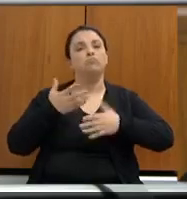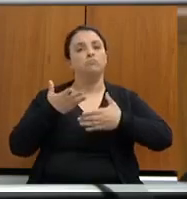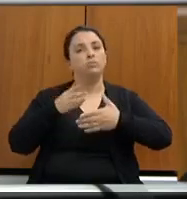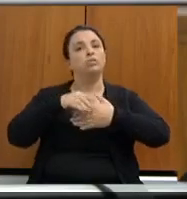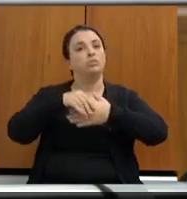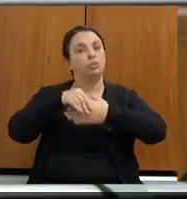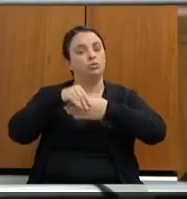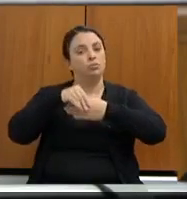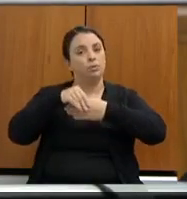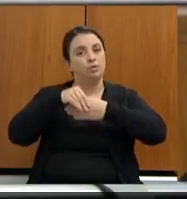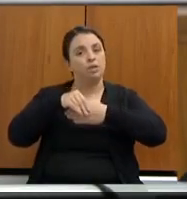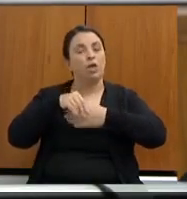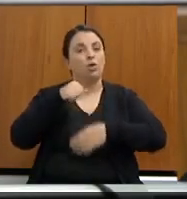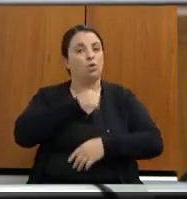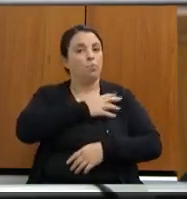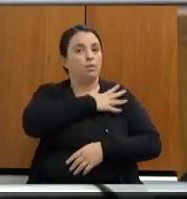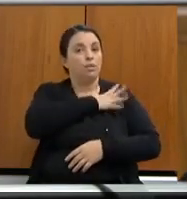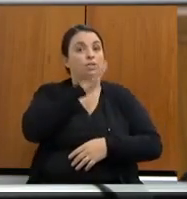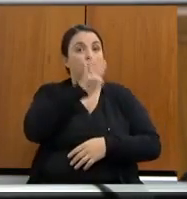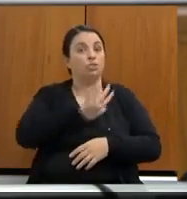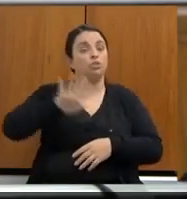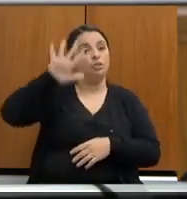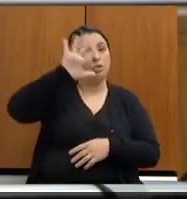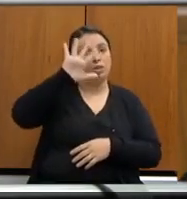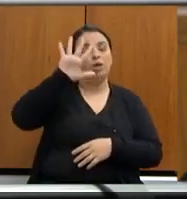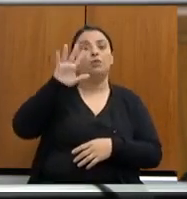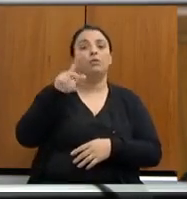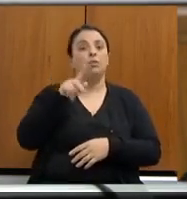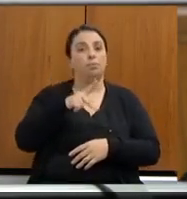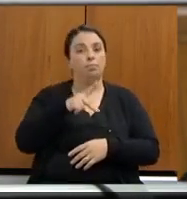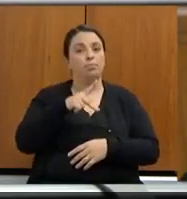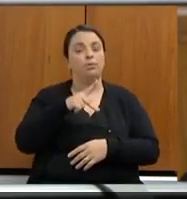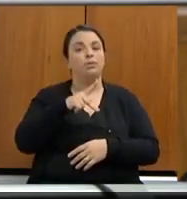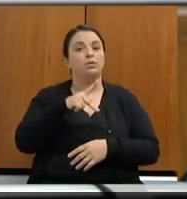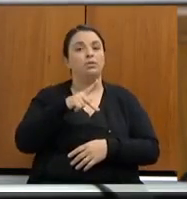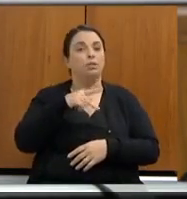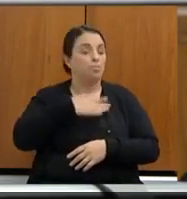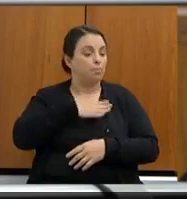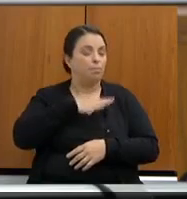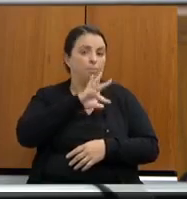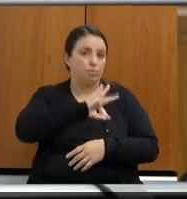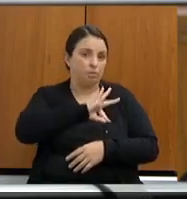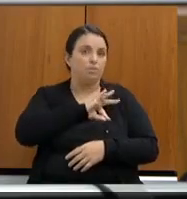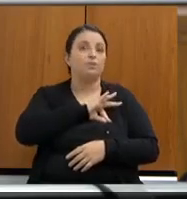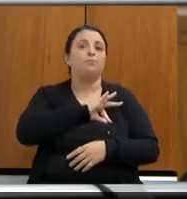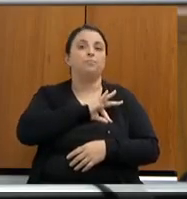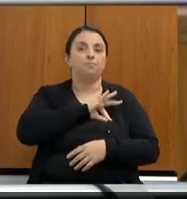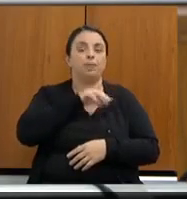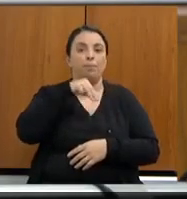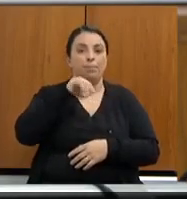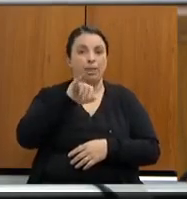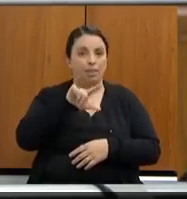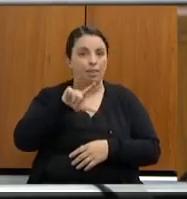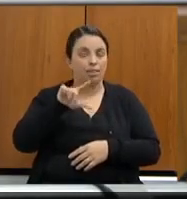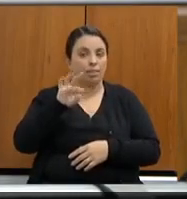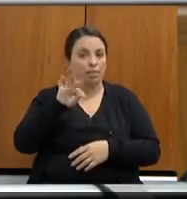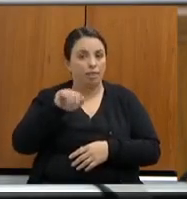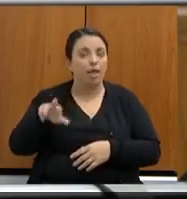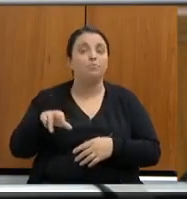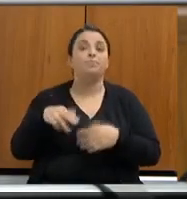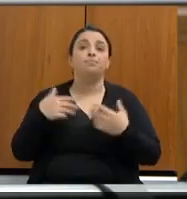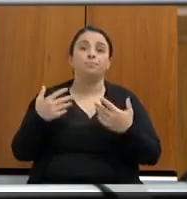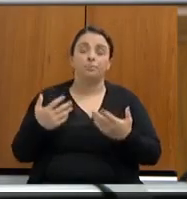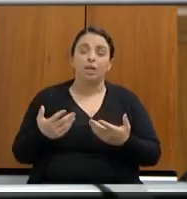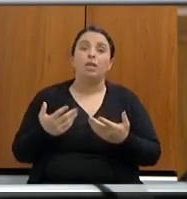o comandante-geral da Polícia Militar Coronel Rodrigo Souza pela presença pela apresentação pela